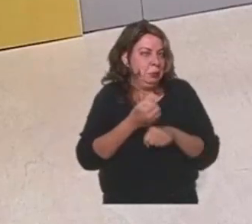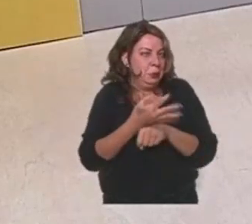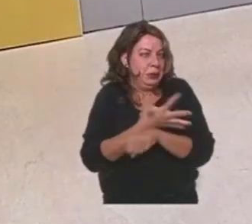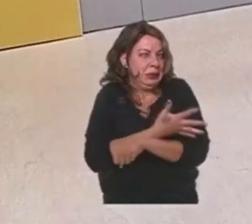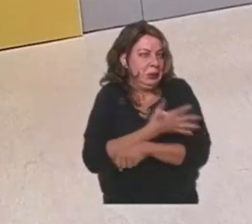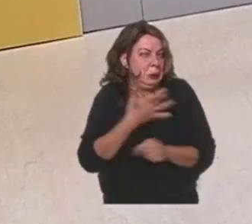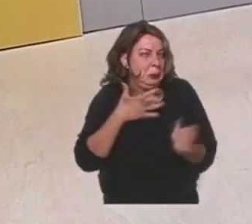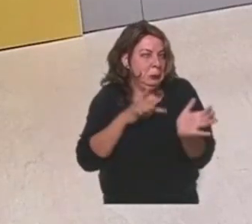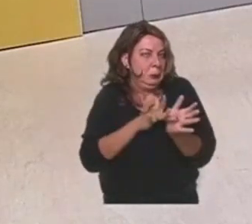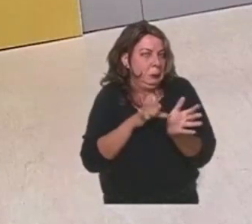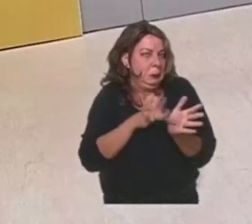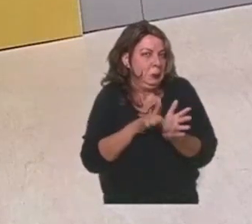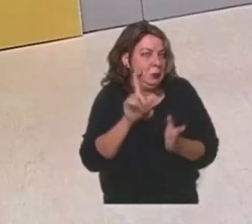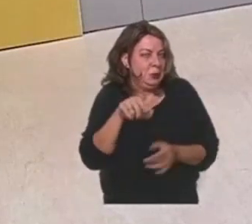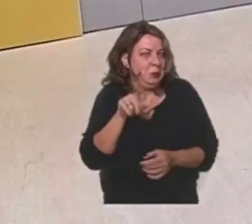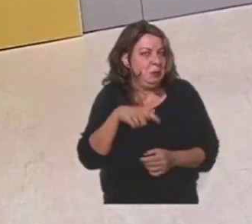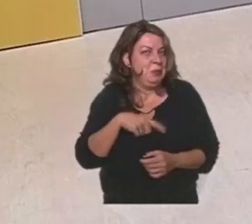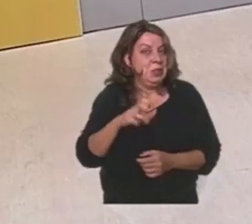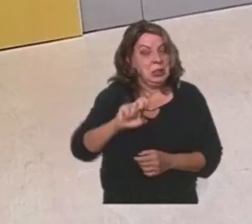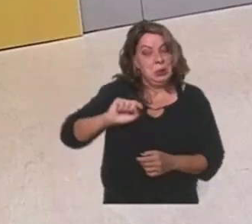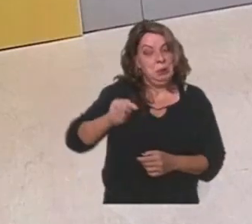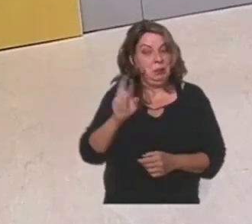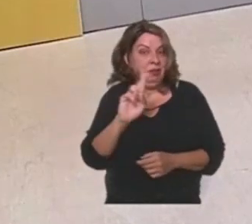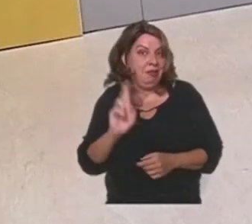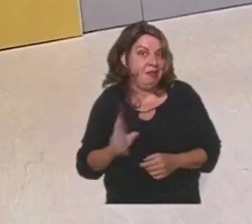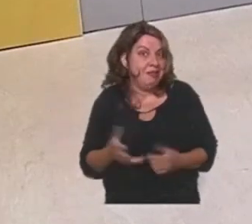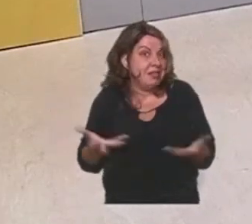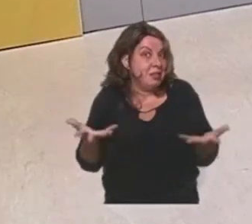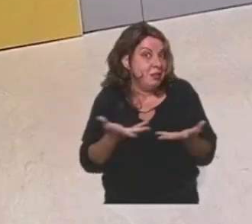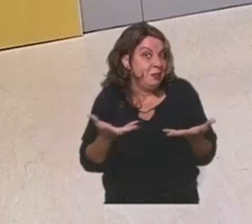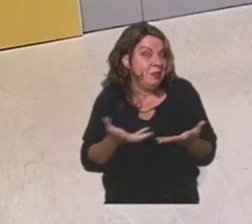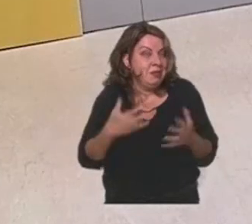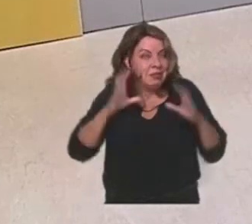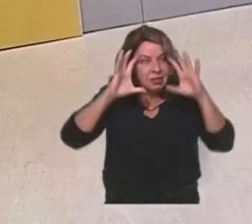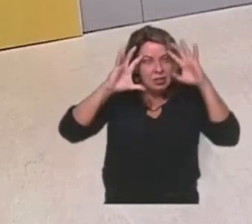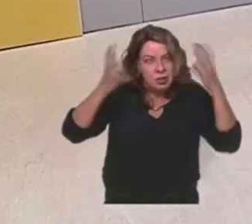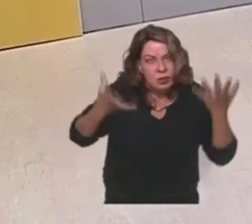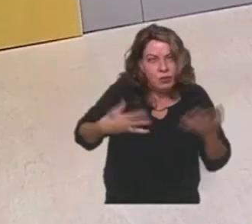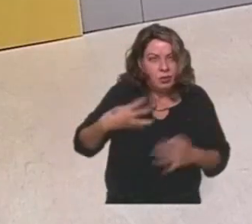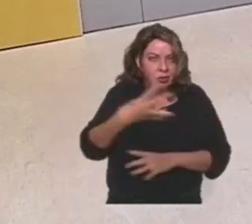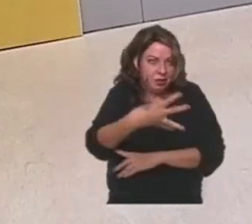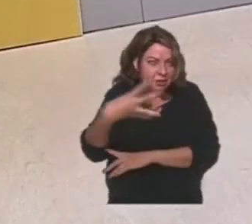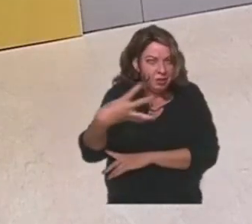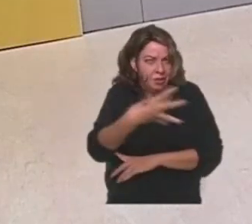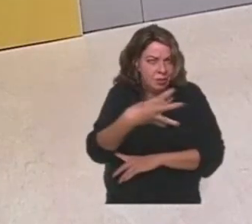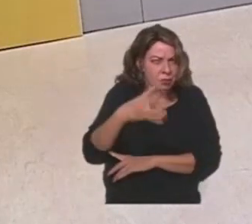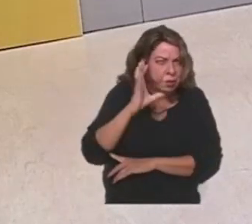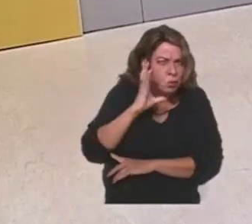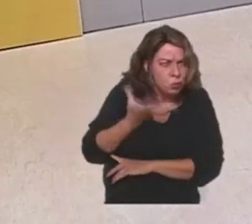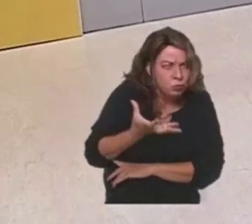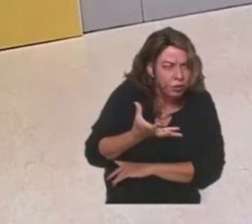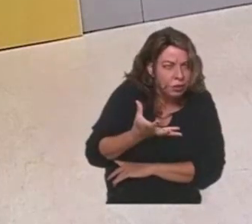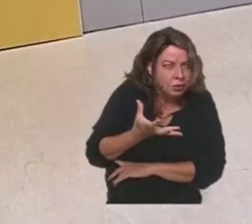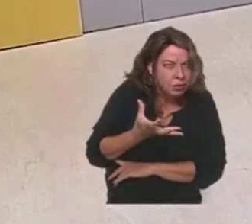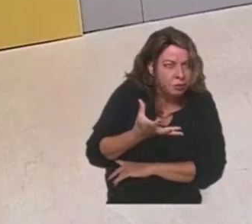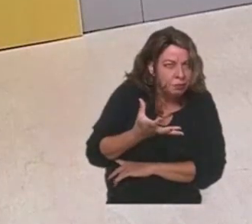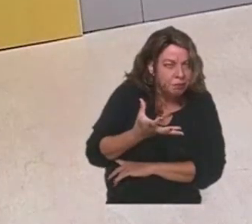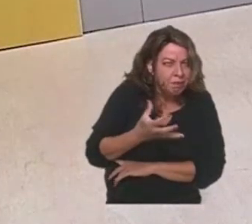emocionante, vale 5 mil reais cada bolinha que a gente chama. Será que decide agora? 44,